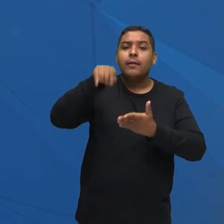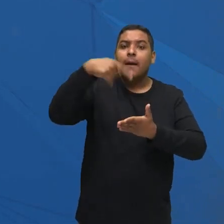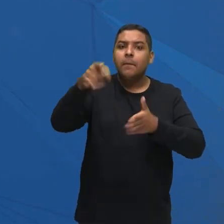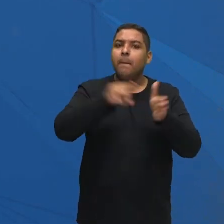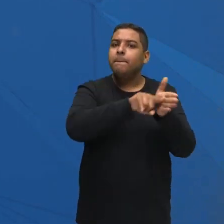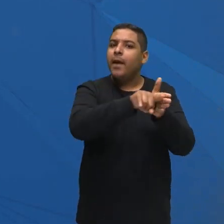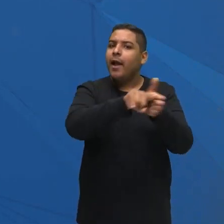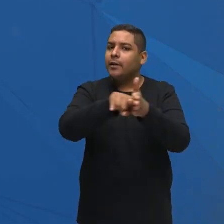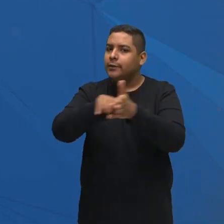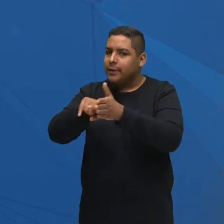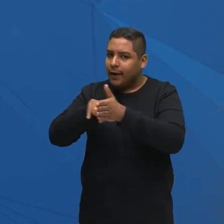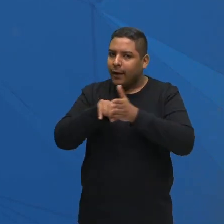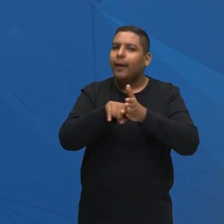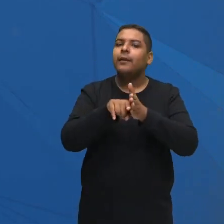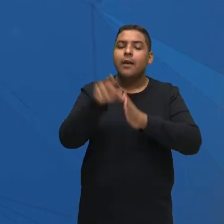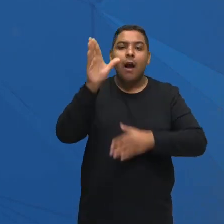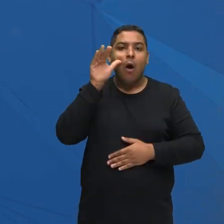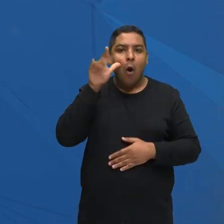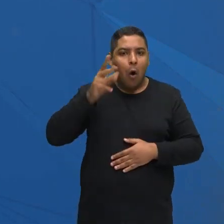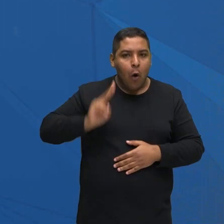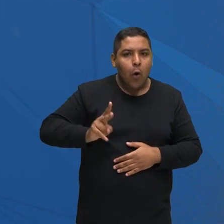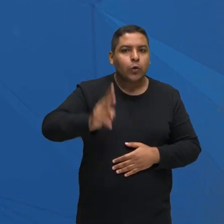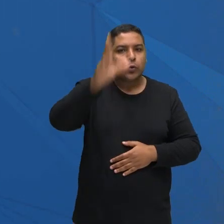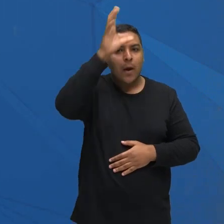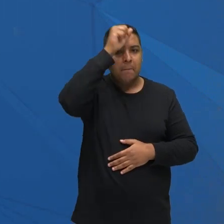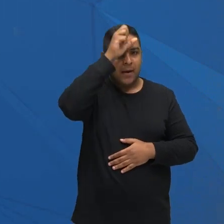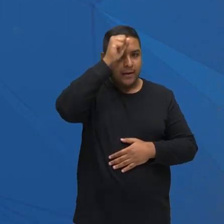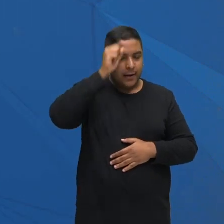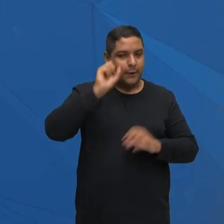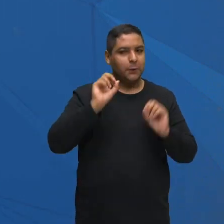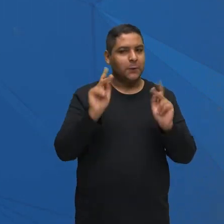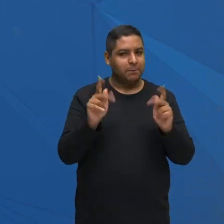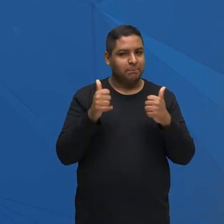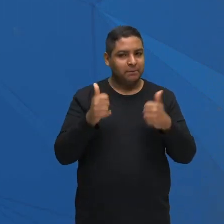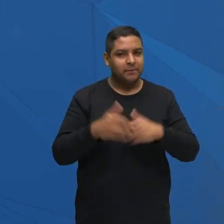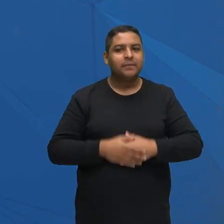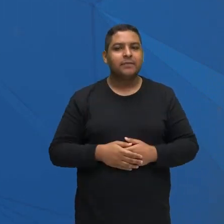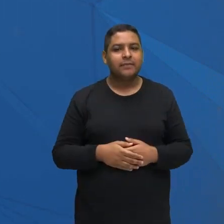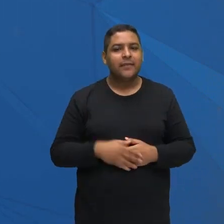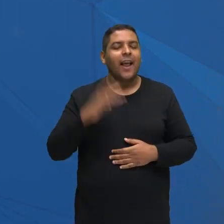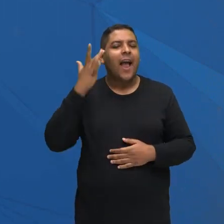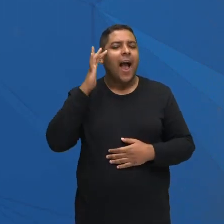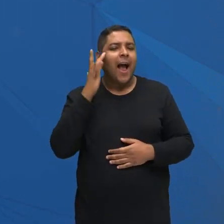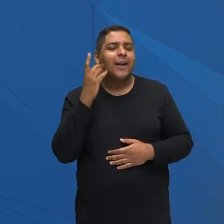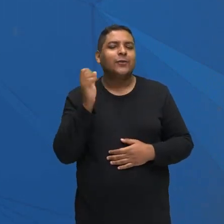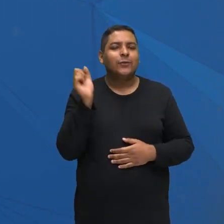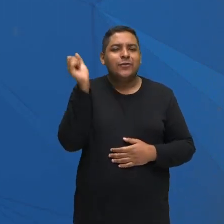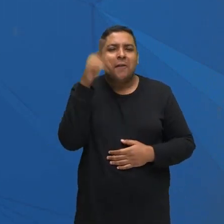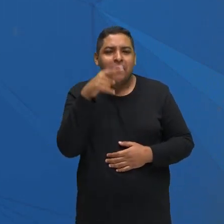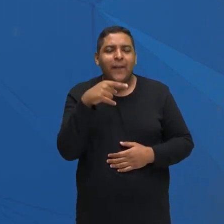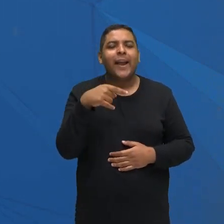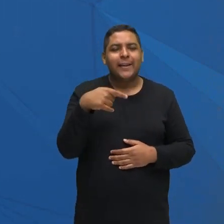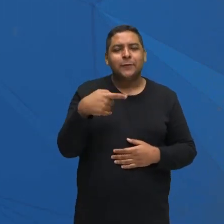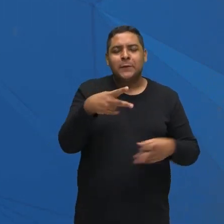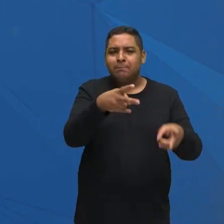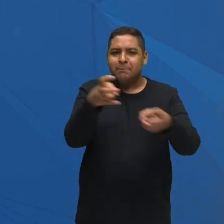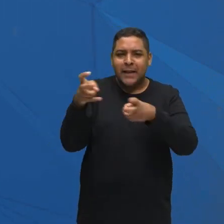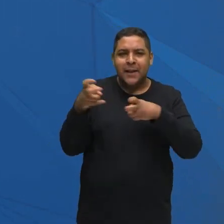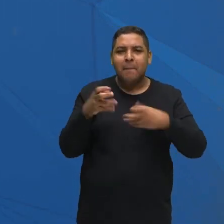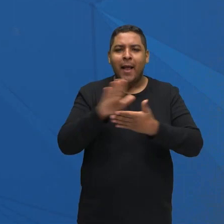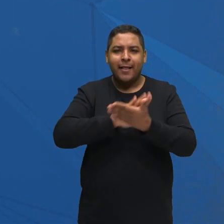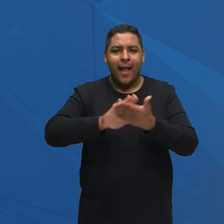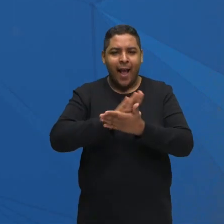E estende um pouquinho mais, vamos aprender o amazonês. Mas acho difícil que vocês não tenham ouvido falar de pelo menos algum. Então vamos